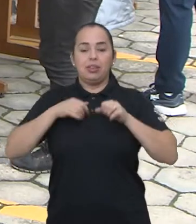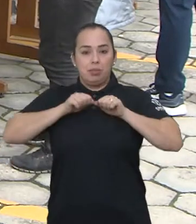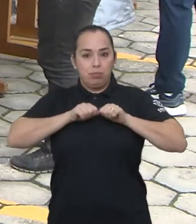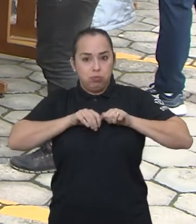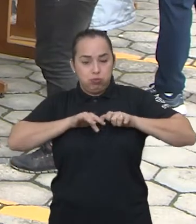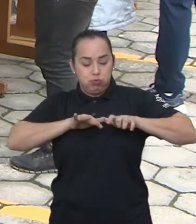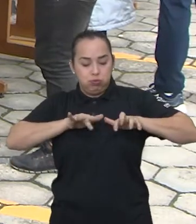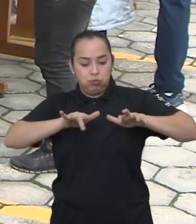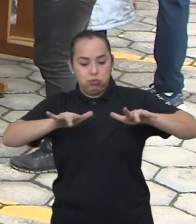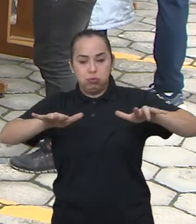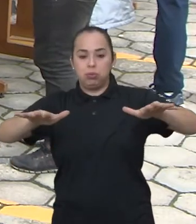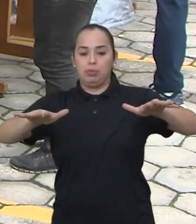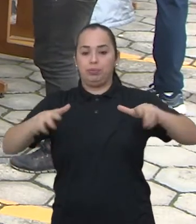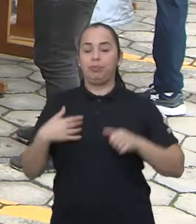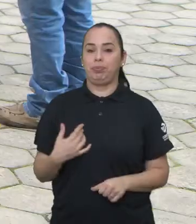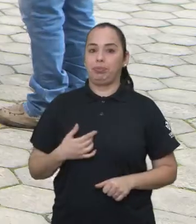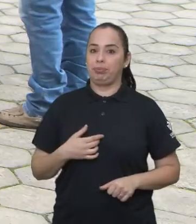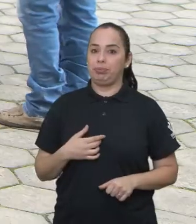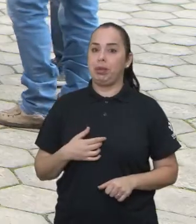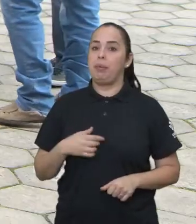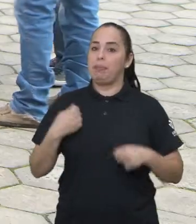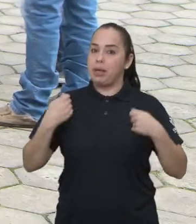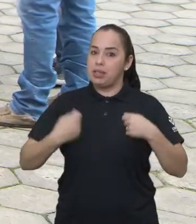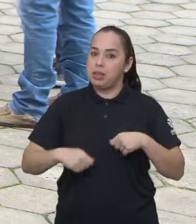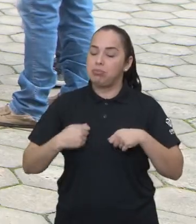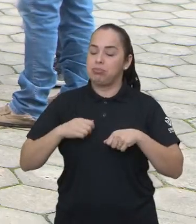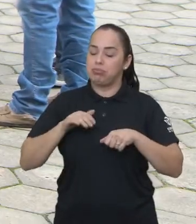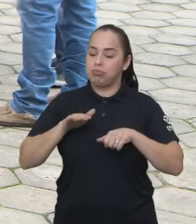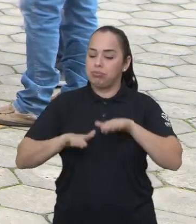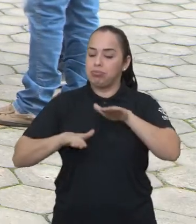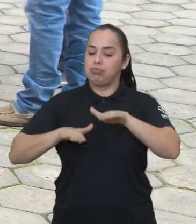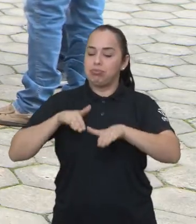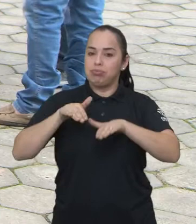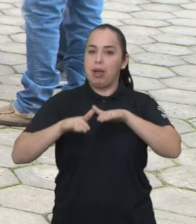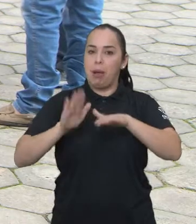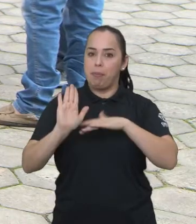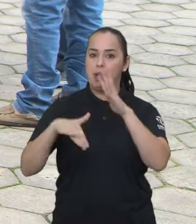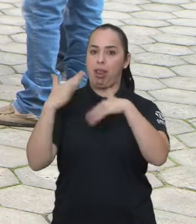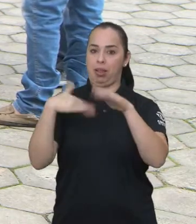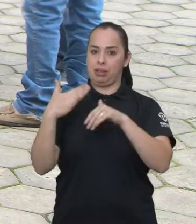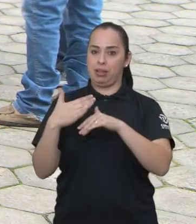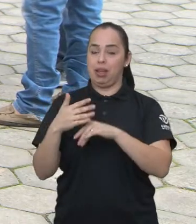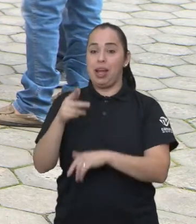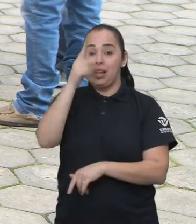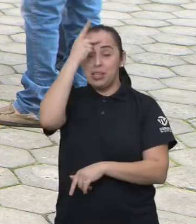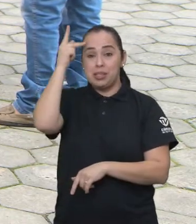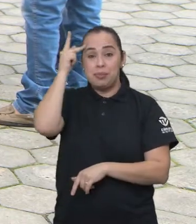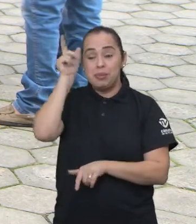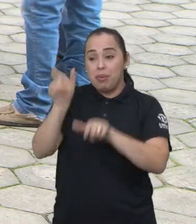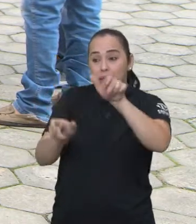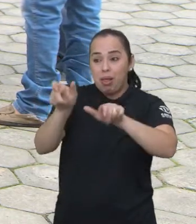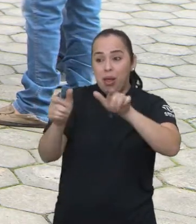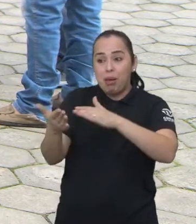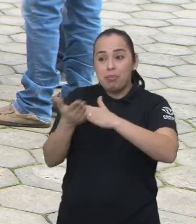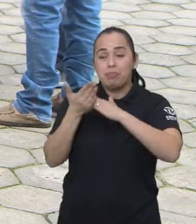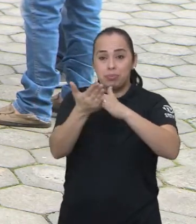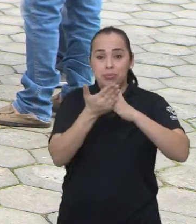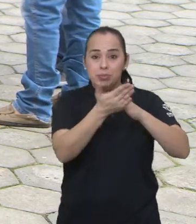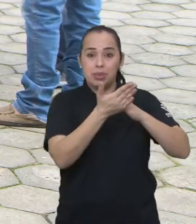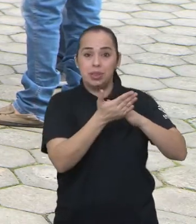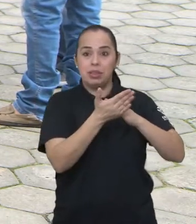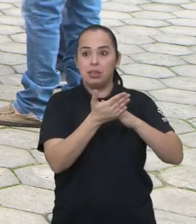que segundo ele se espalhou por São José temos muito que caminhar É muita gente procura ajuda